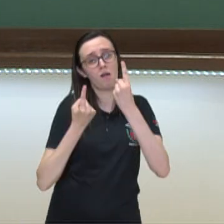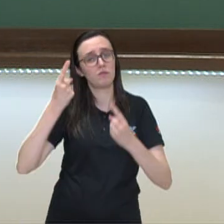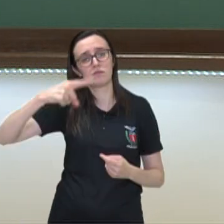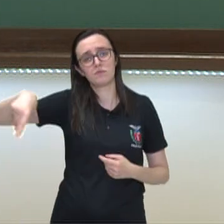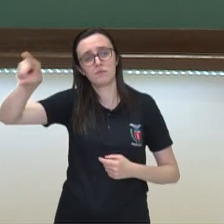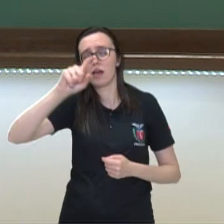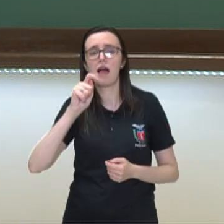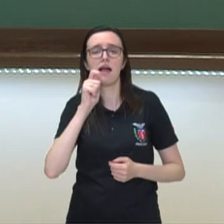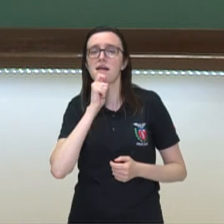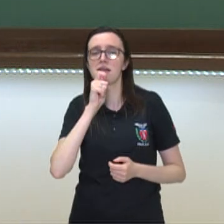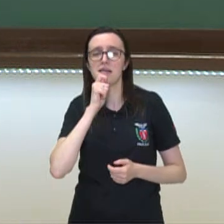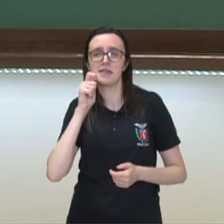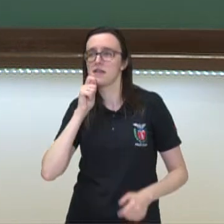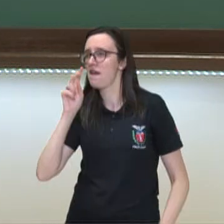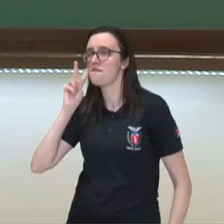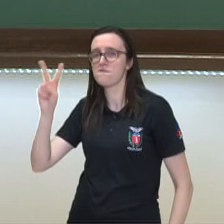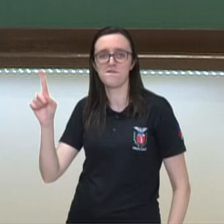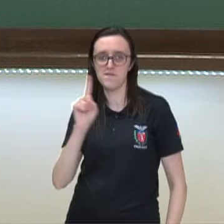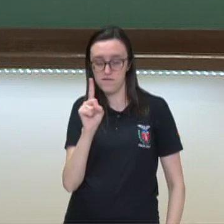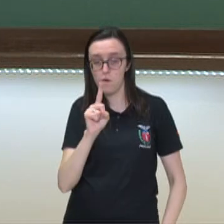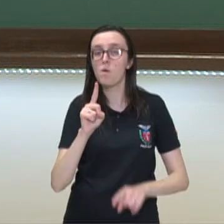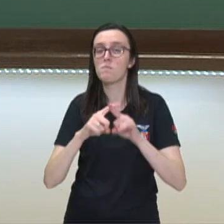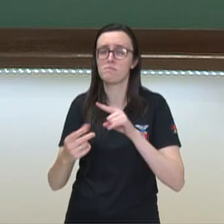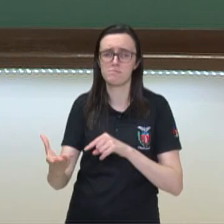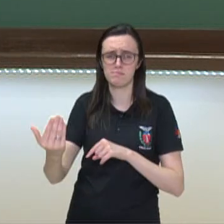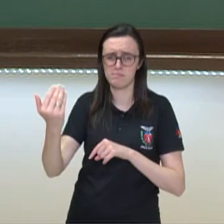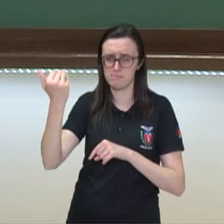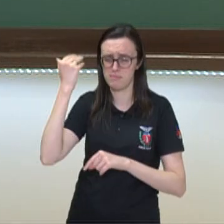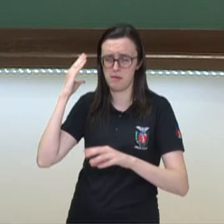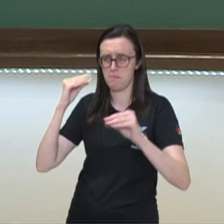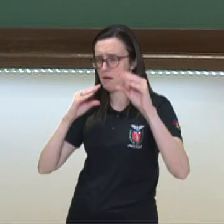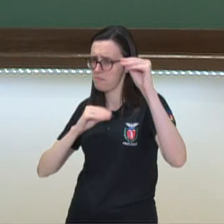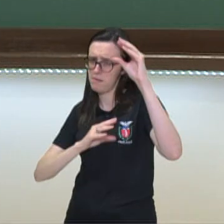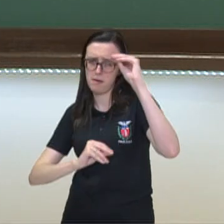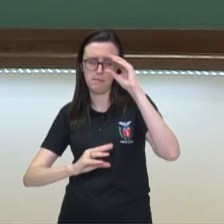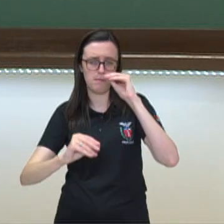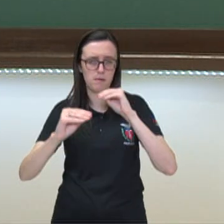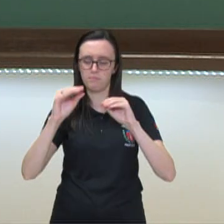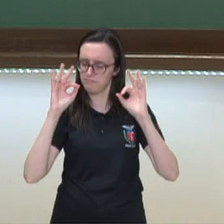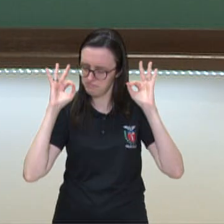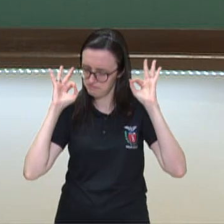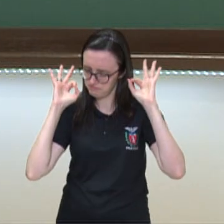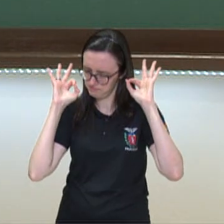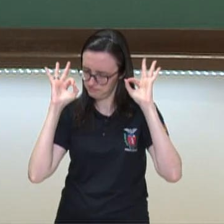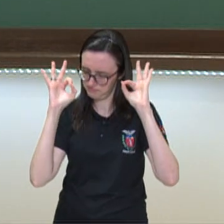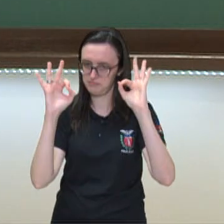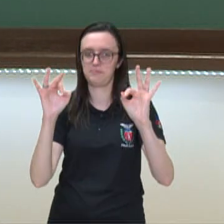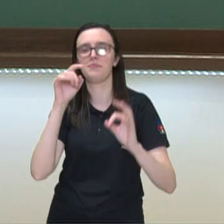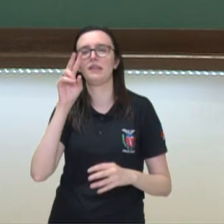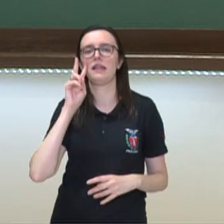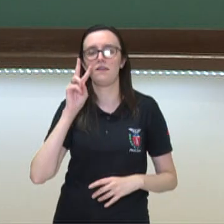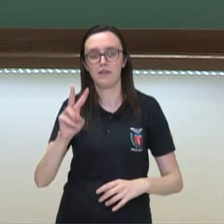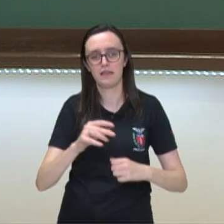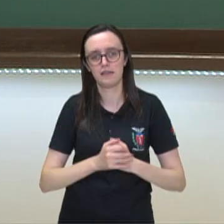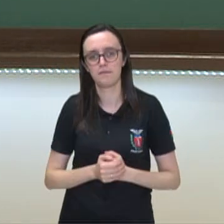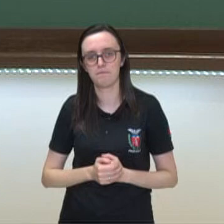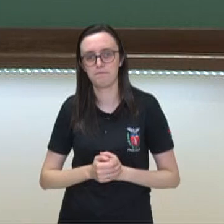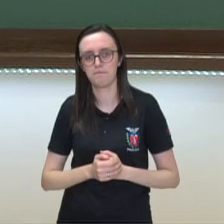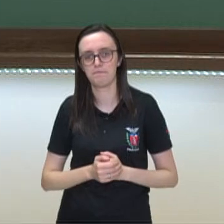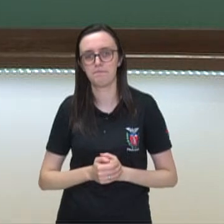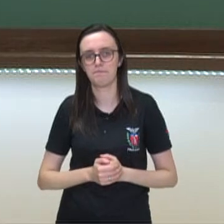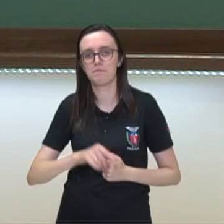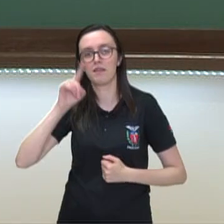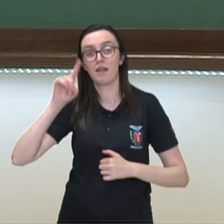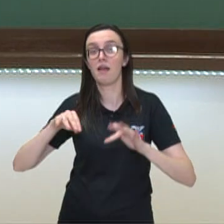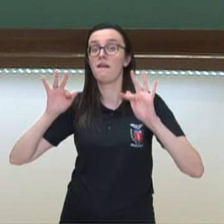tinham vivido essa época, mas ouviram falar com toda certeza a ideia do